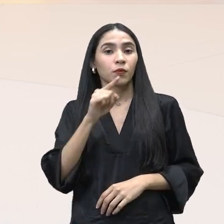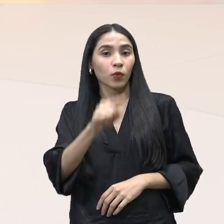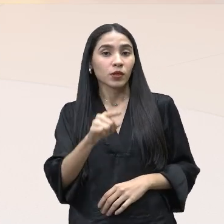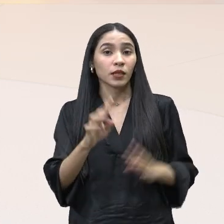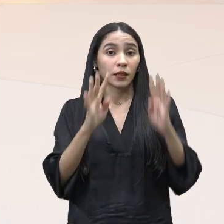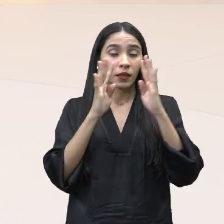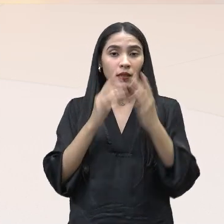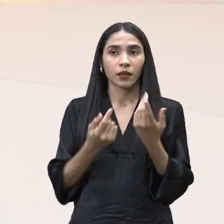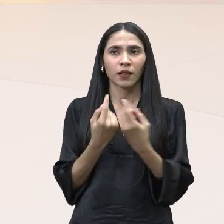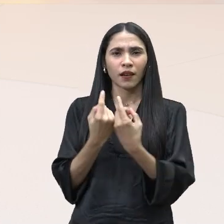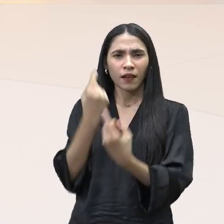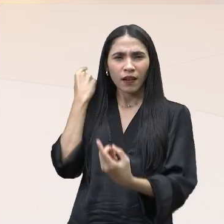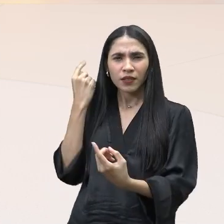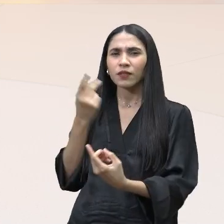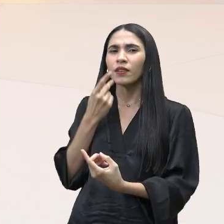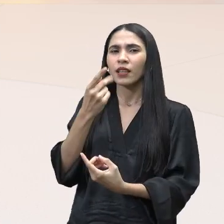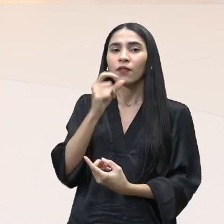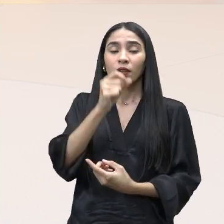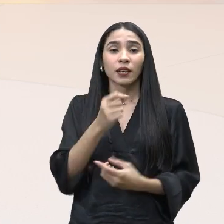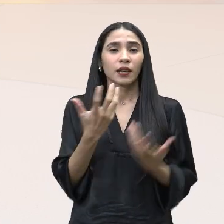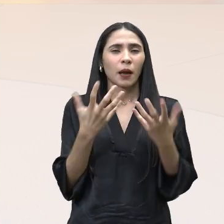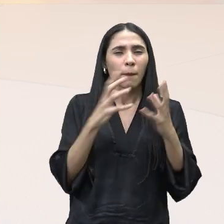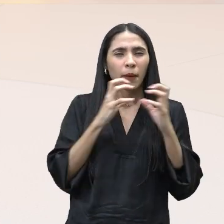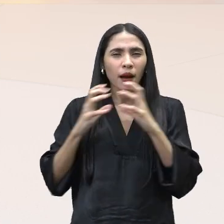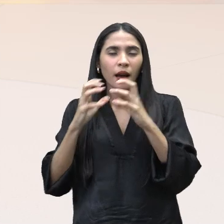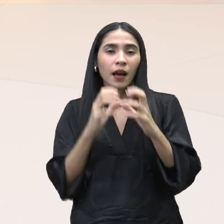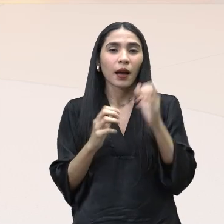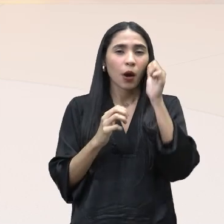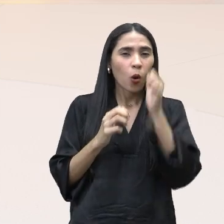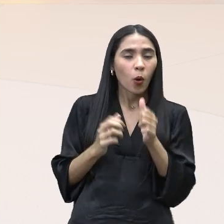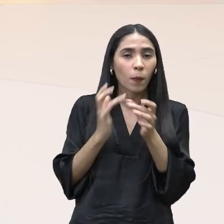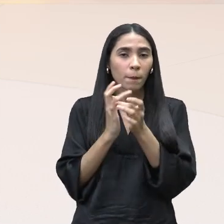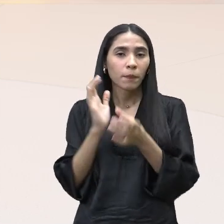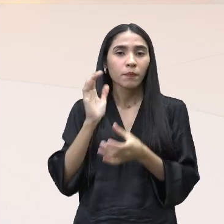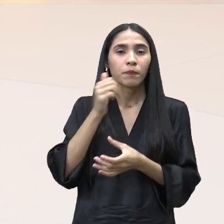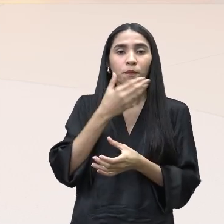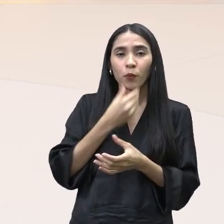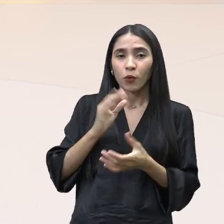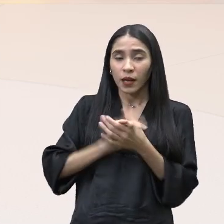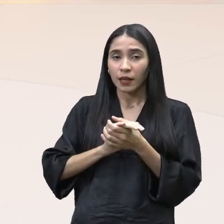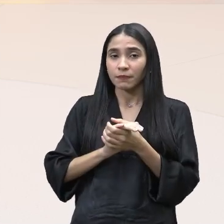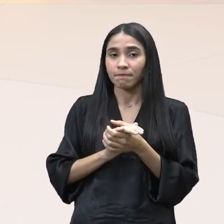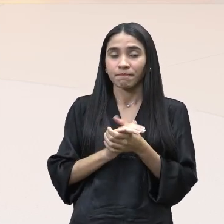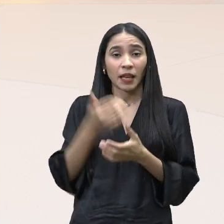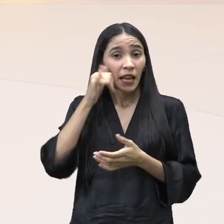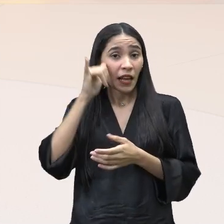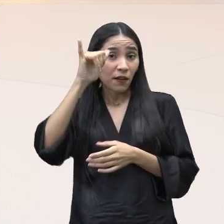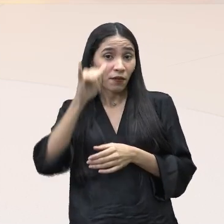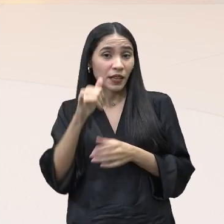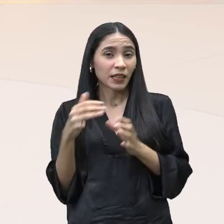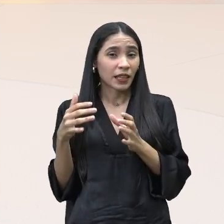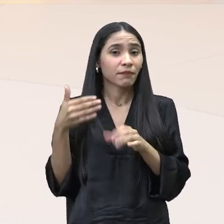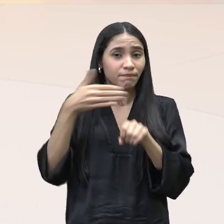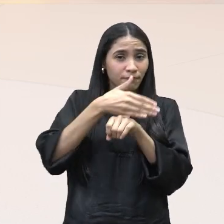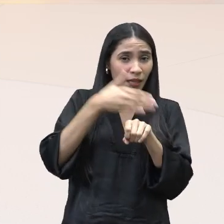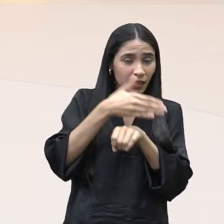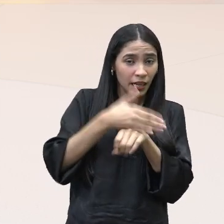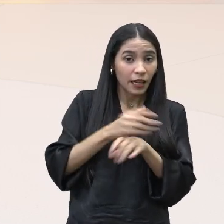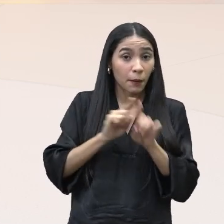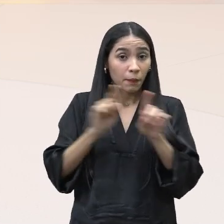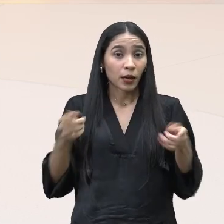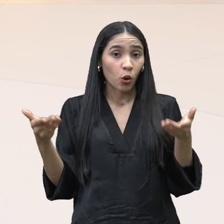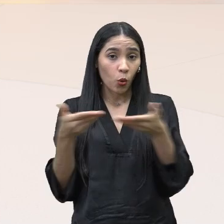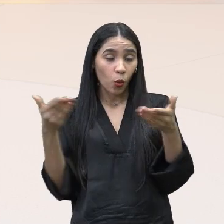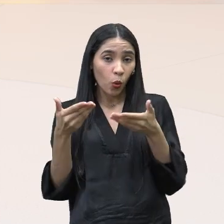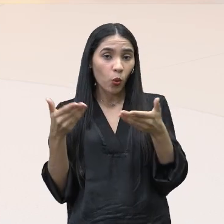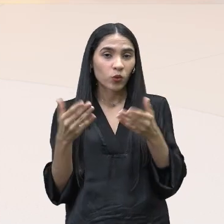vendo, antigamente se dizia assim, em briga de marido e mulher não se mete a colher, mas hoje você sabe que em briga